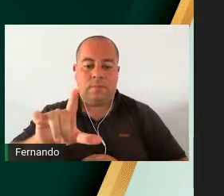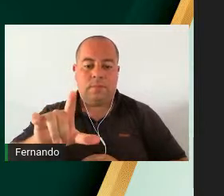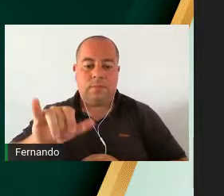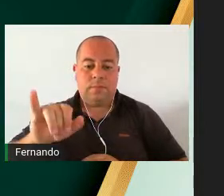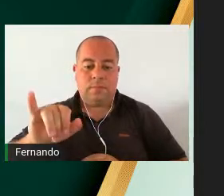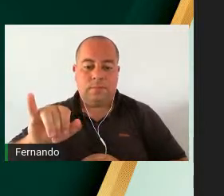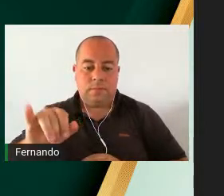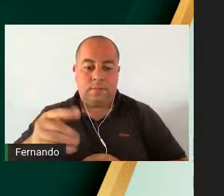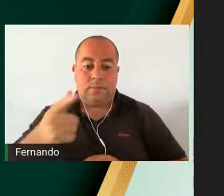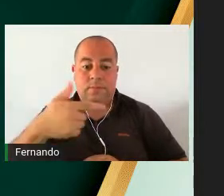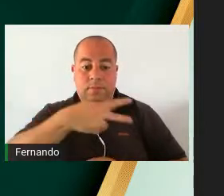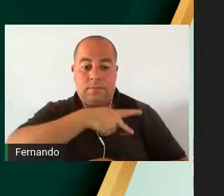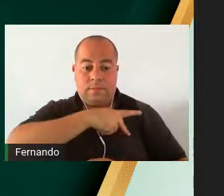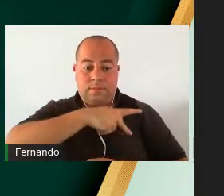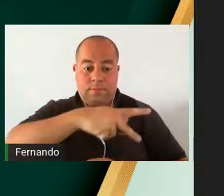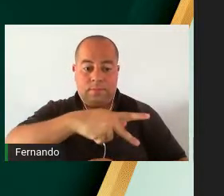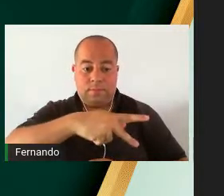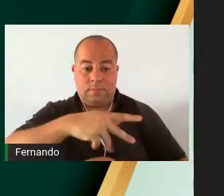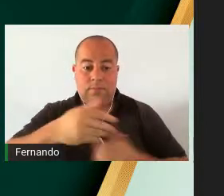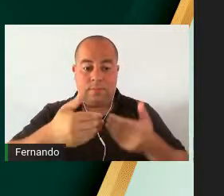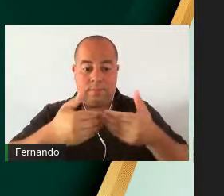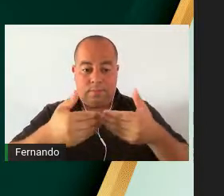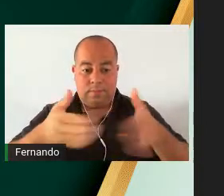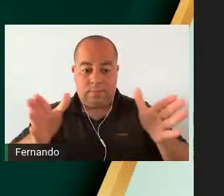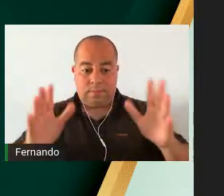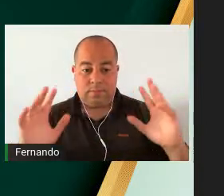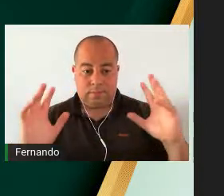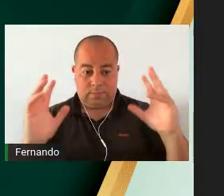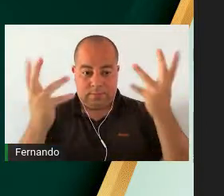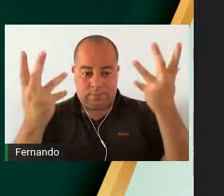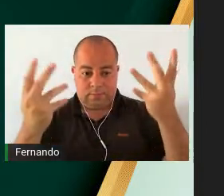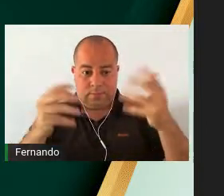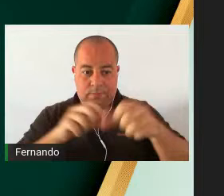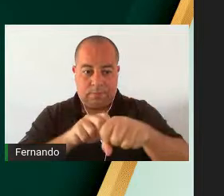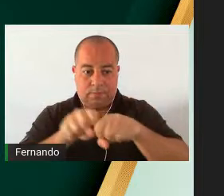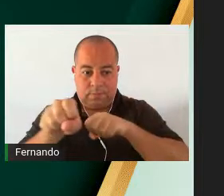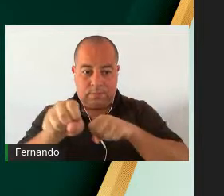para a presidência e abertura dessa sessão solene de colação de grau.